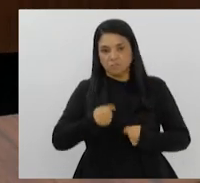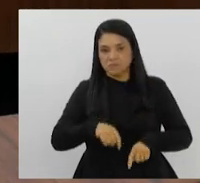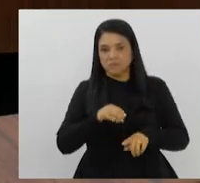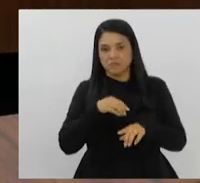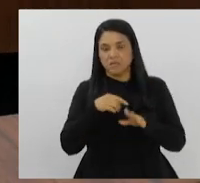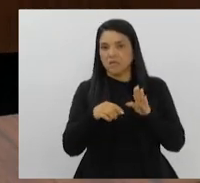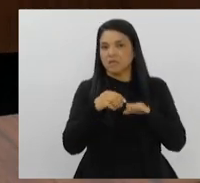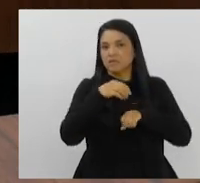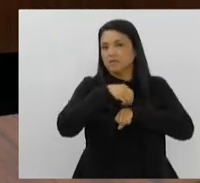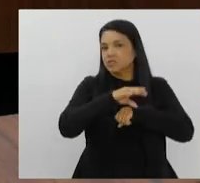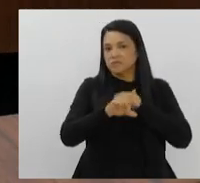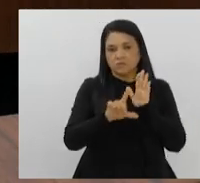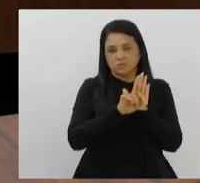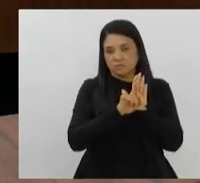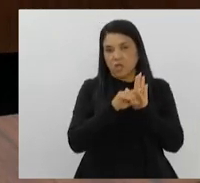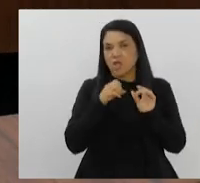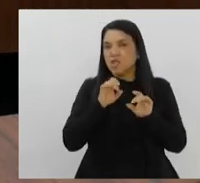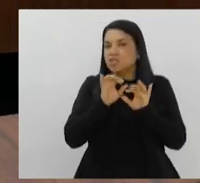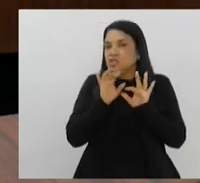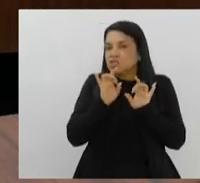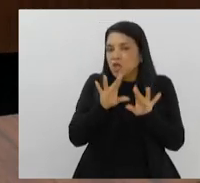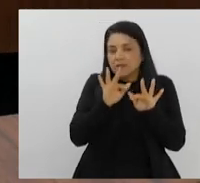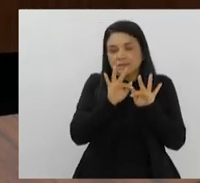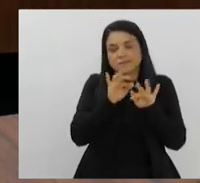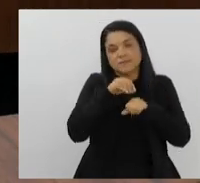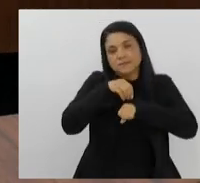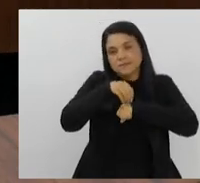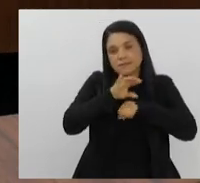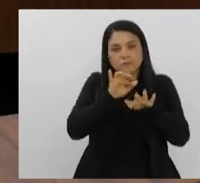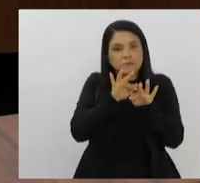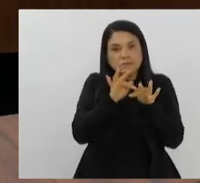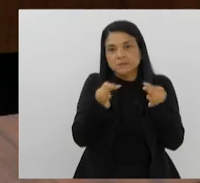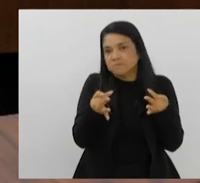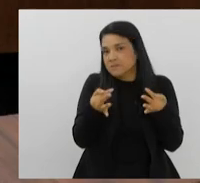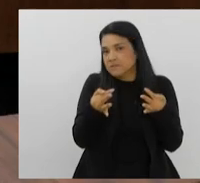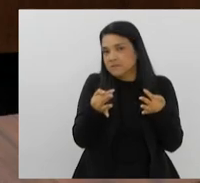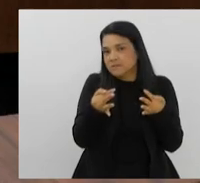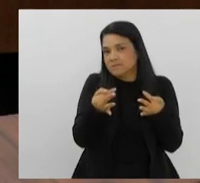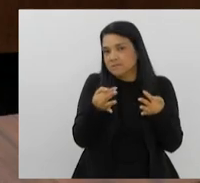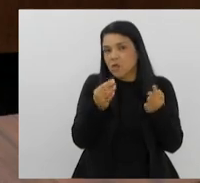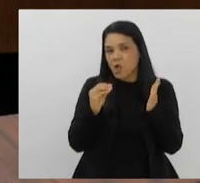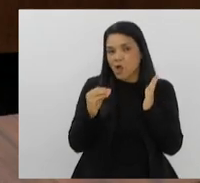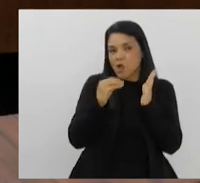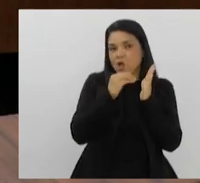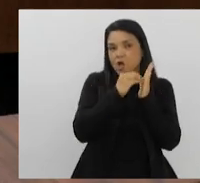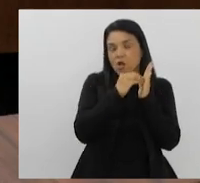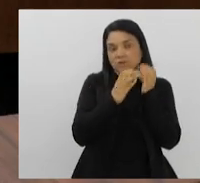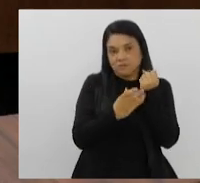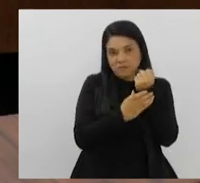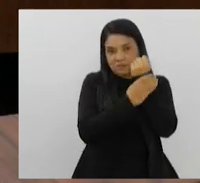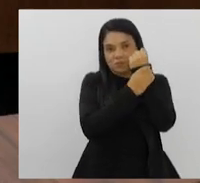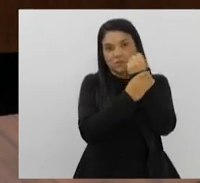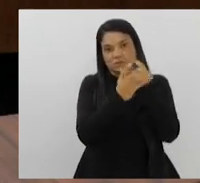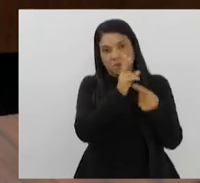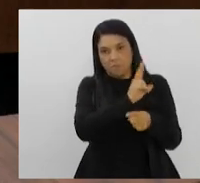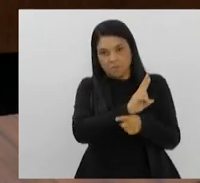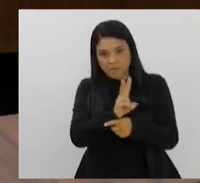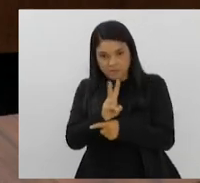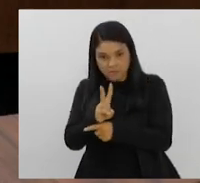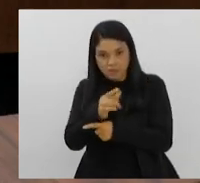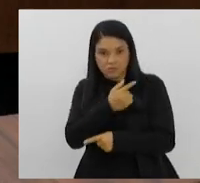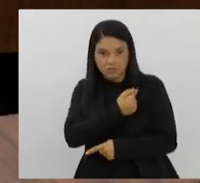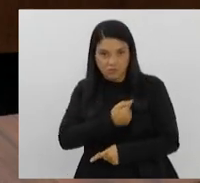uma indicação simples e diz o seguinte: coloque o Segurança Presente, senhor governador, para